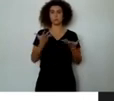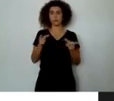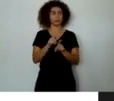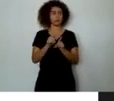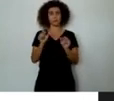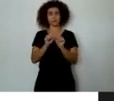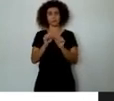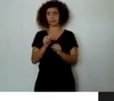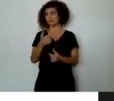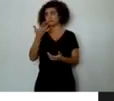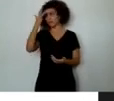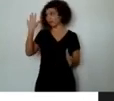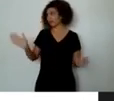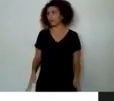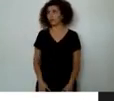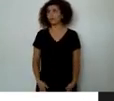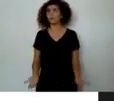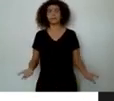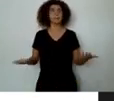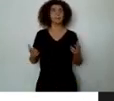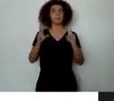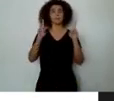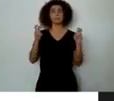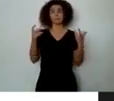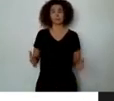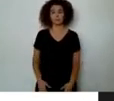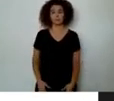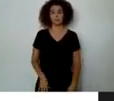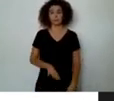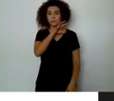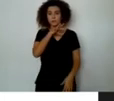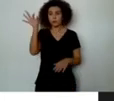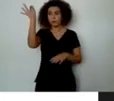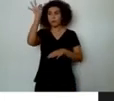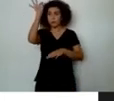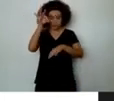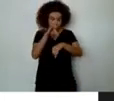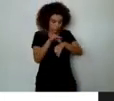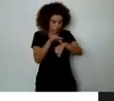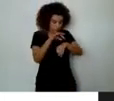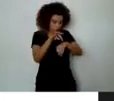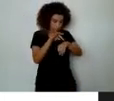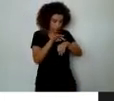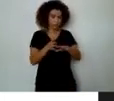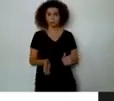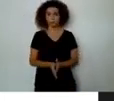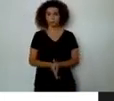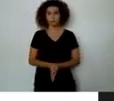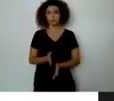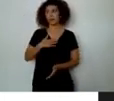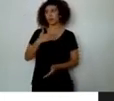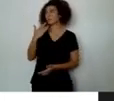espetáculo, sei lá, falando da Joaninha, sabe? Falando da minha cor